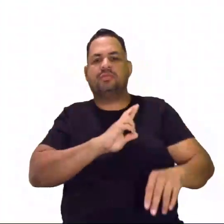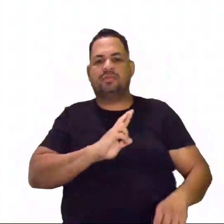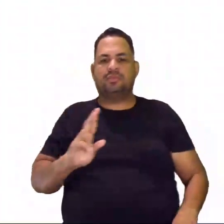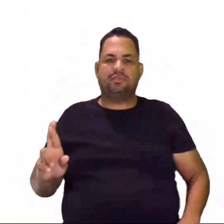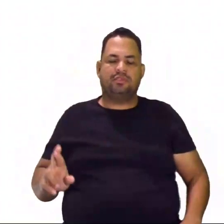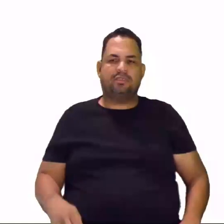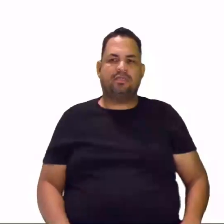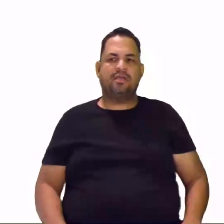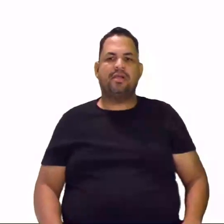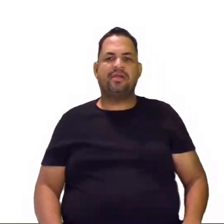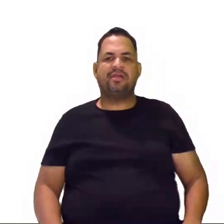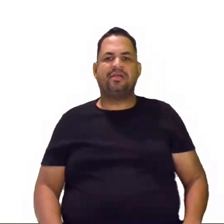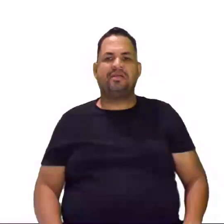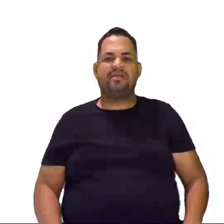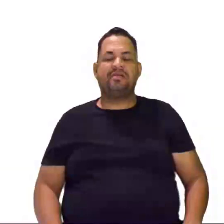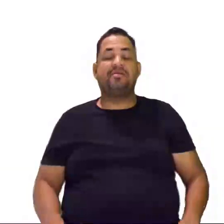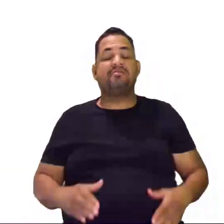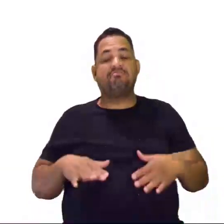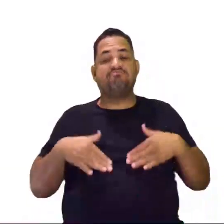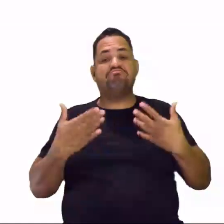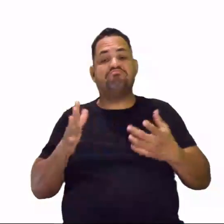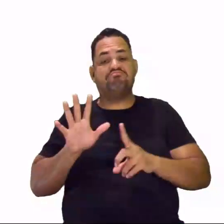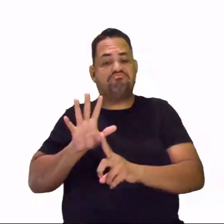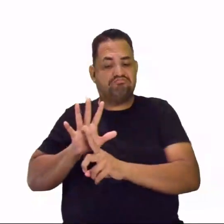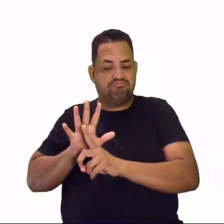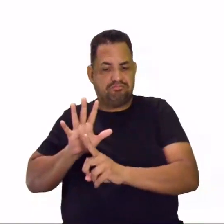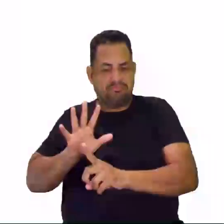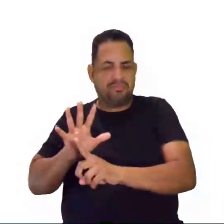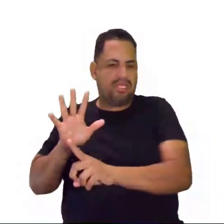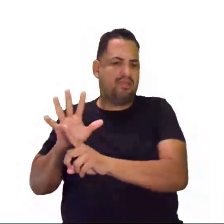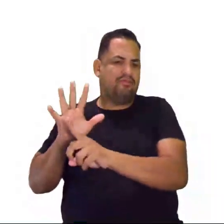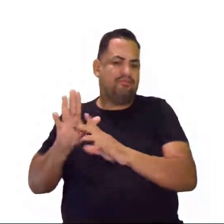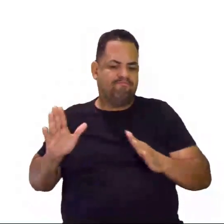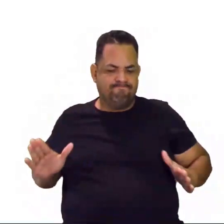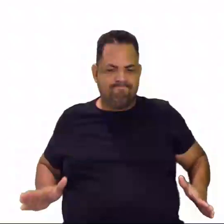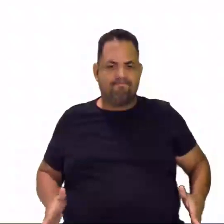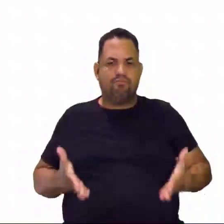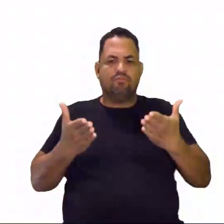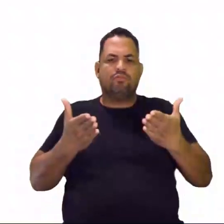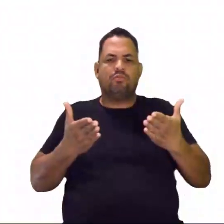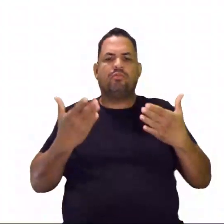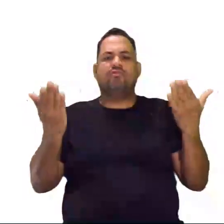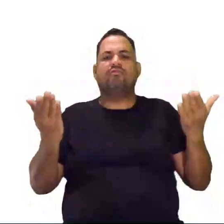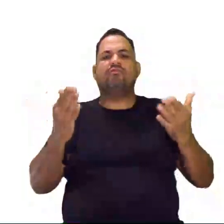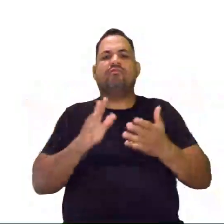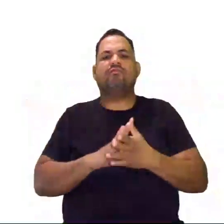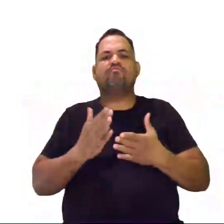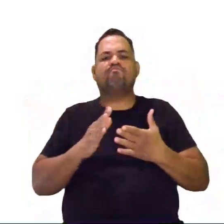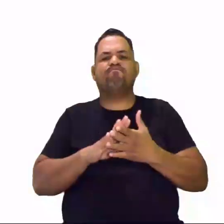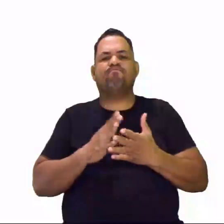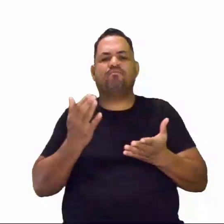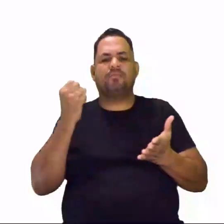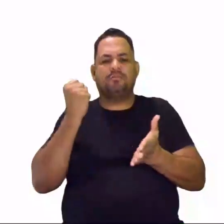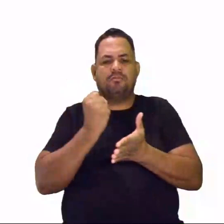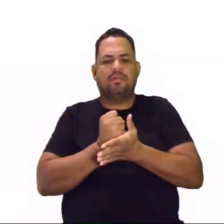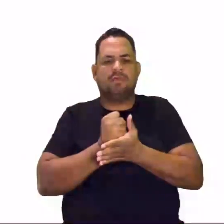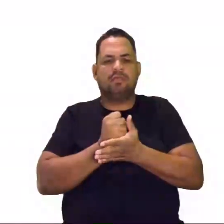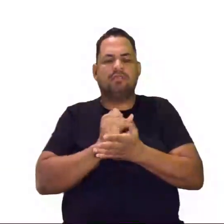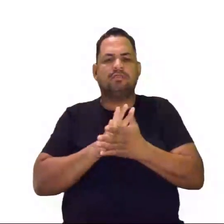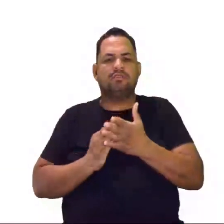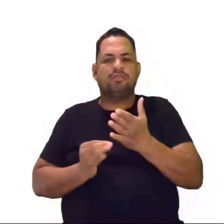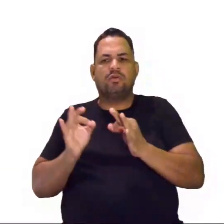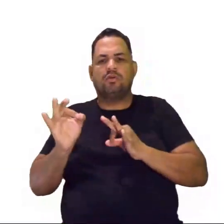religião. Então, isso tudo foi aí esse indicativo, um rótulo criado,